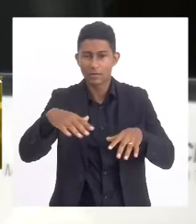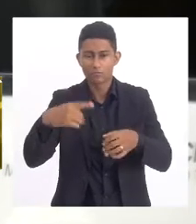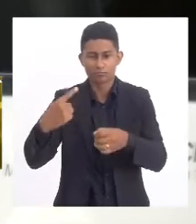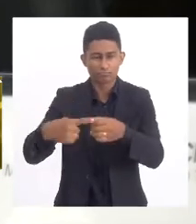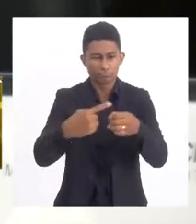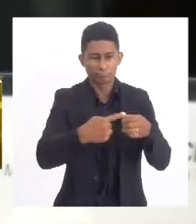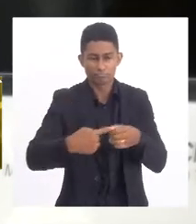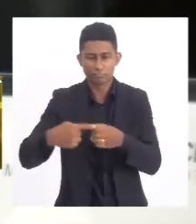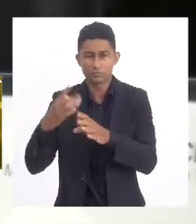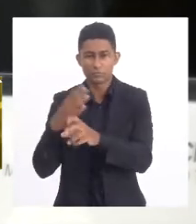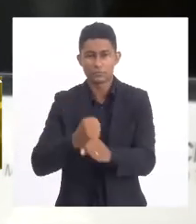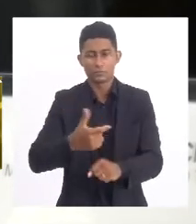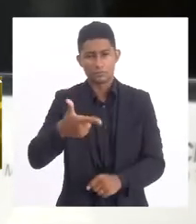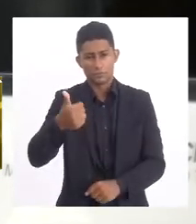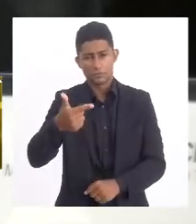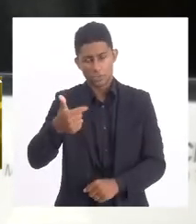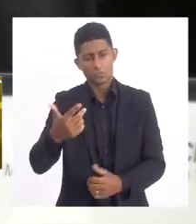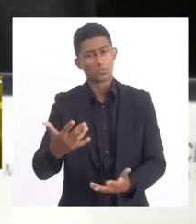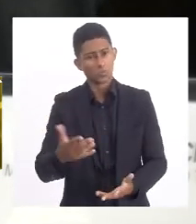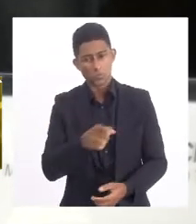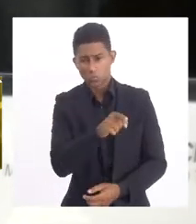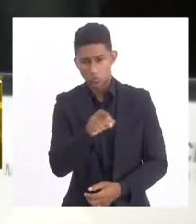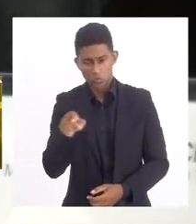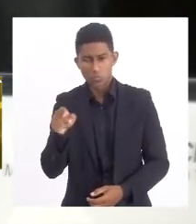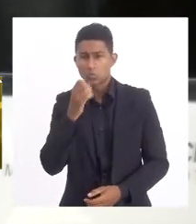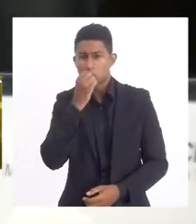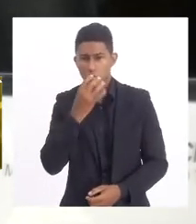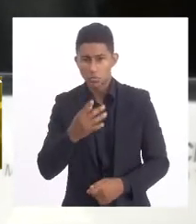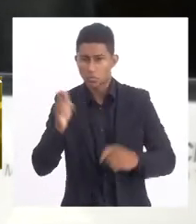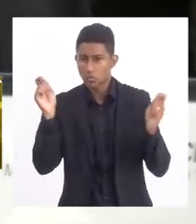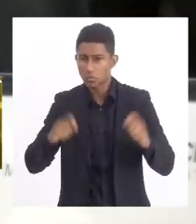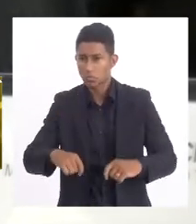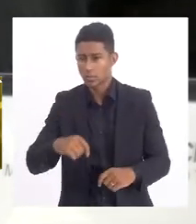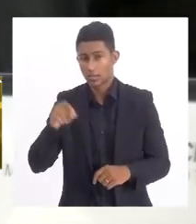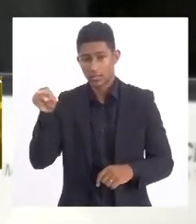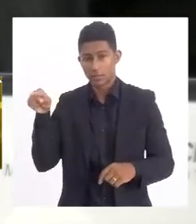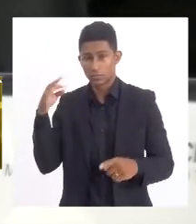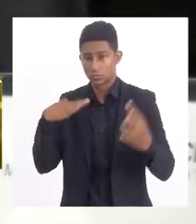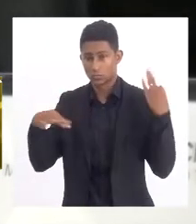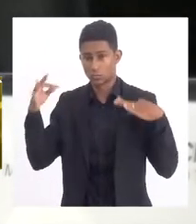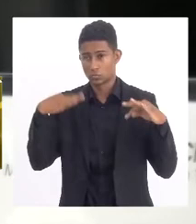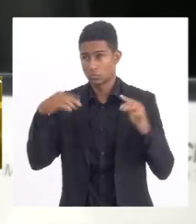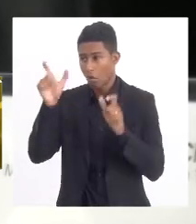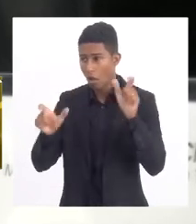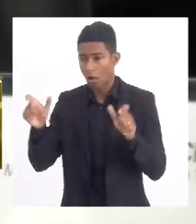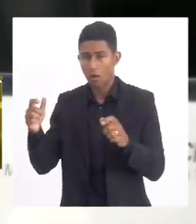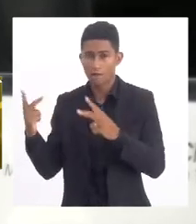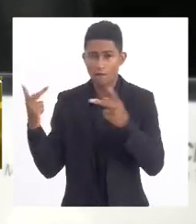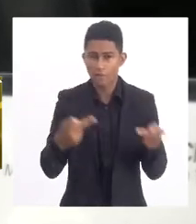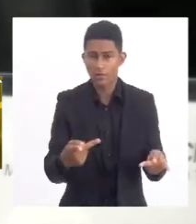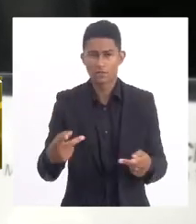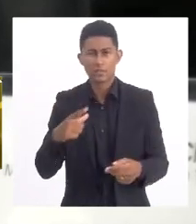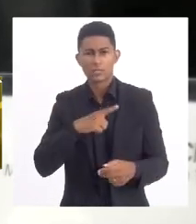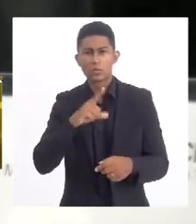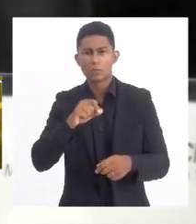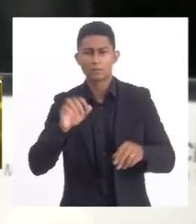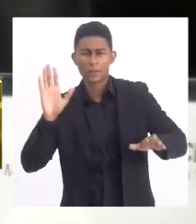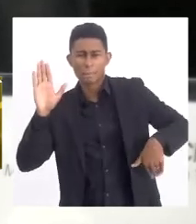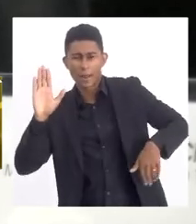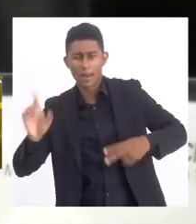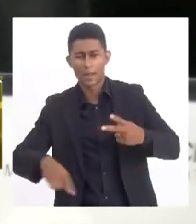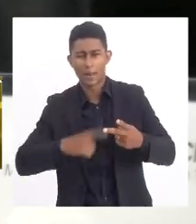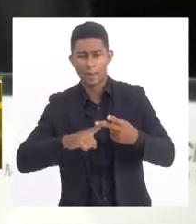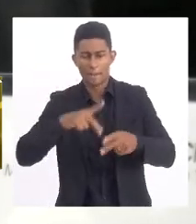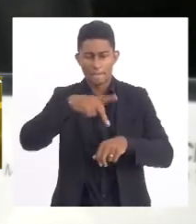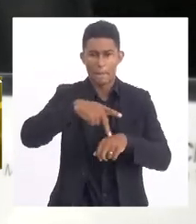brilhantismo imenso e uma alta vocação turística para todas as áreas nós temos praia montanha turismo de Aventura turismo